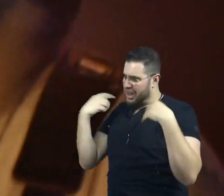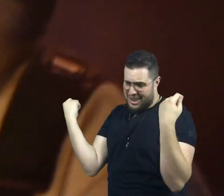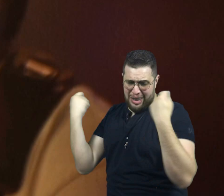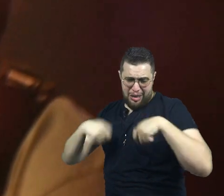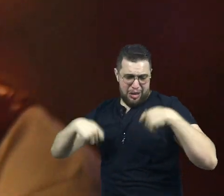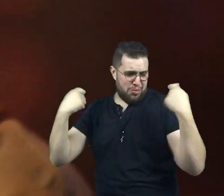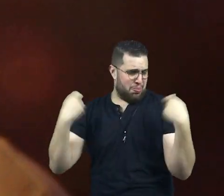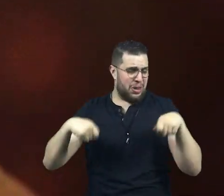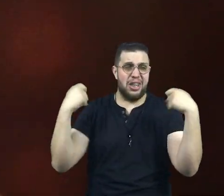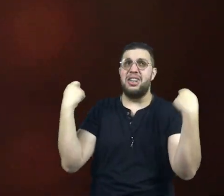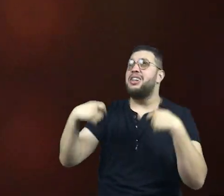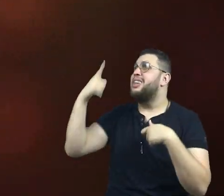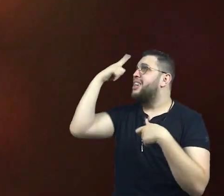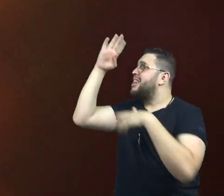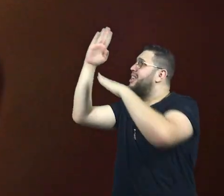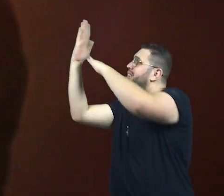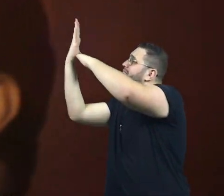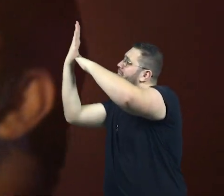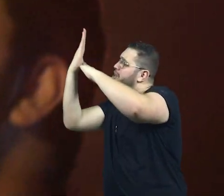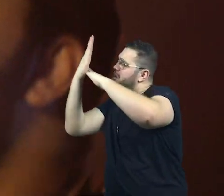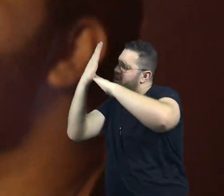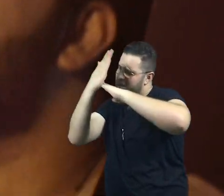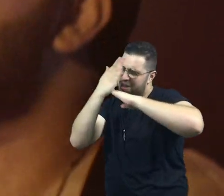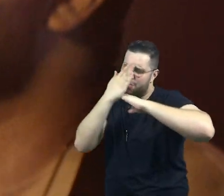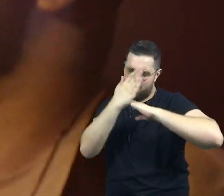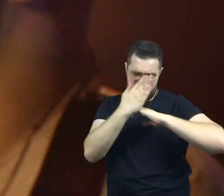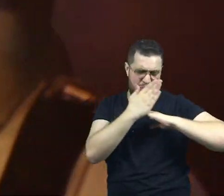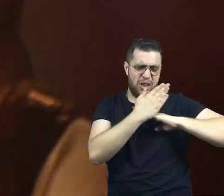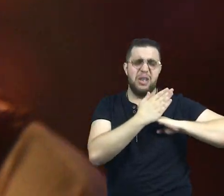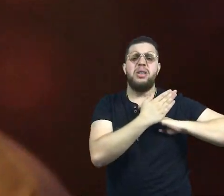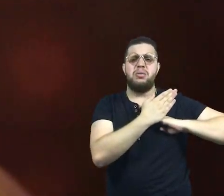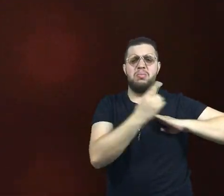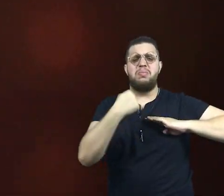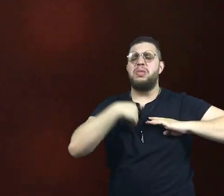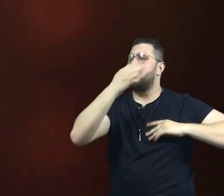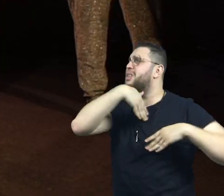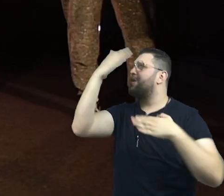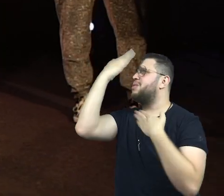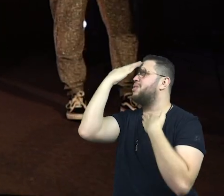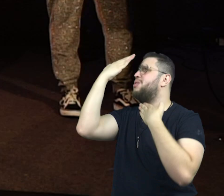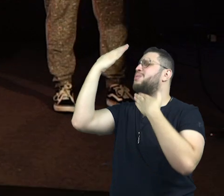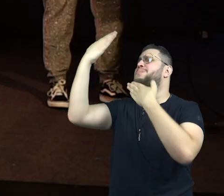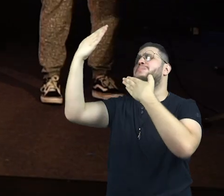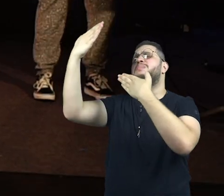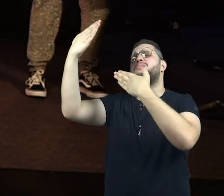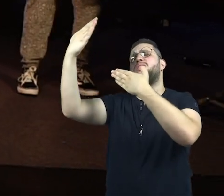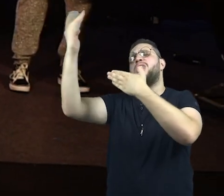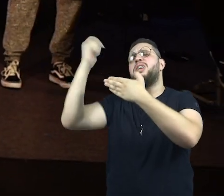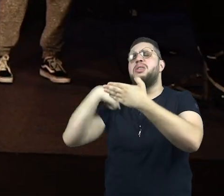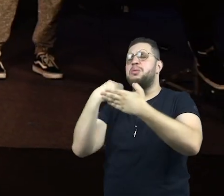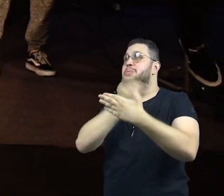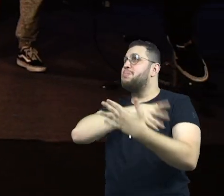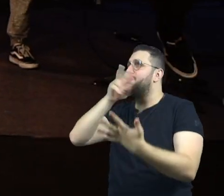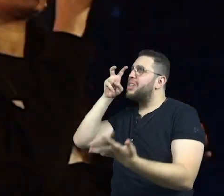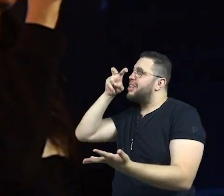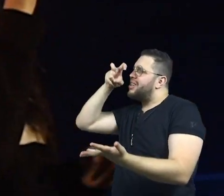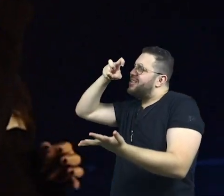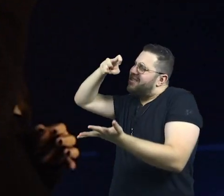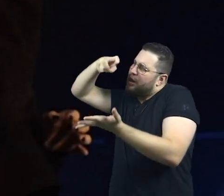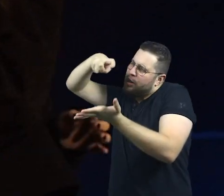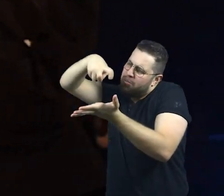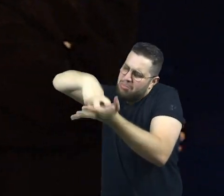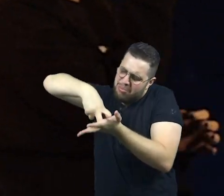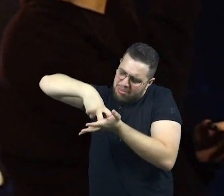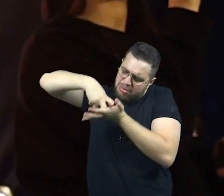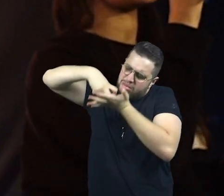te preciso, me derramar, dizer que sou grato,